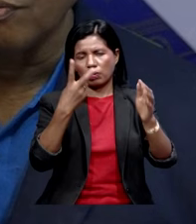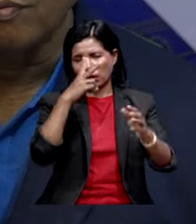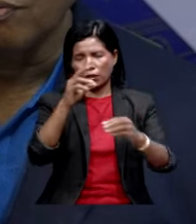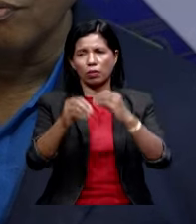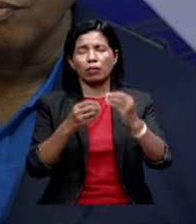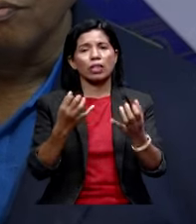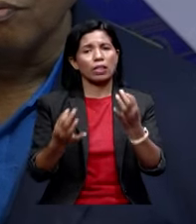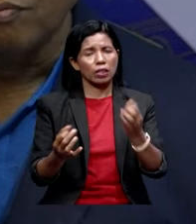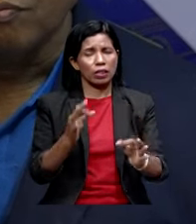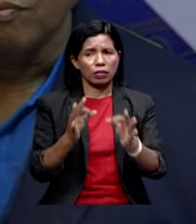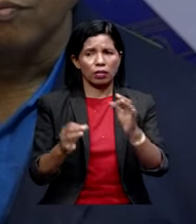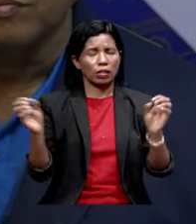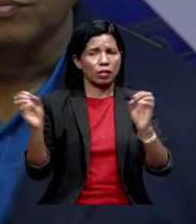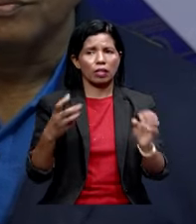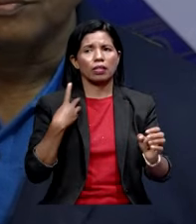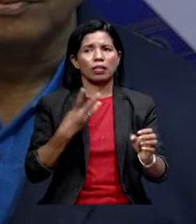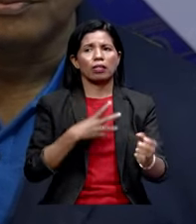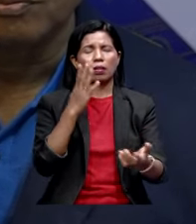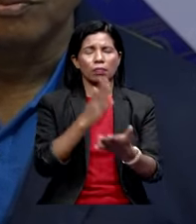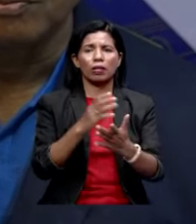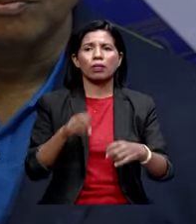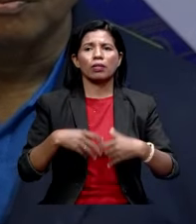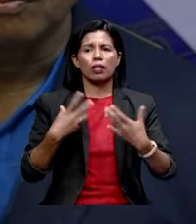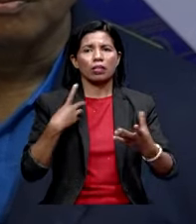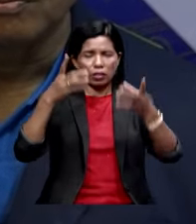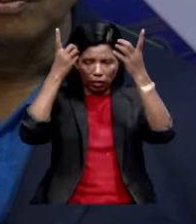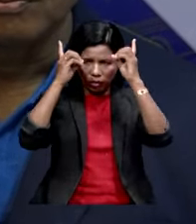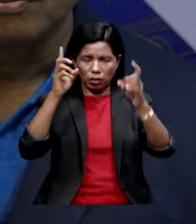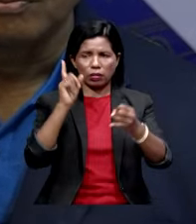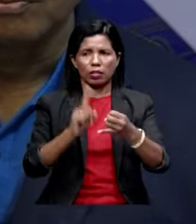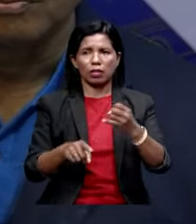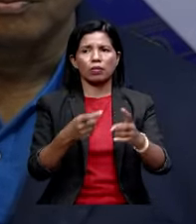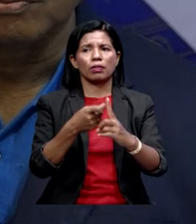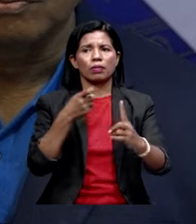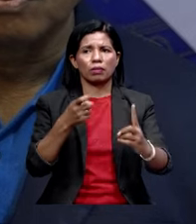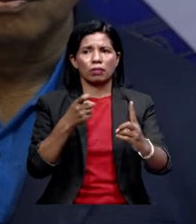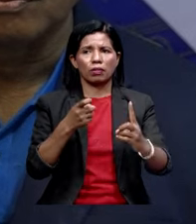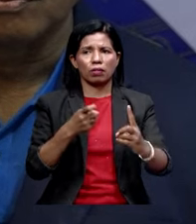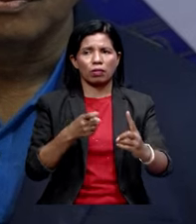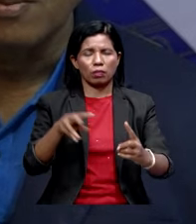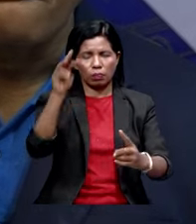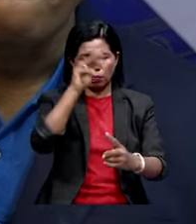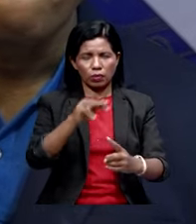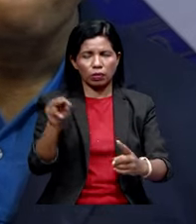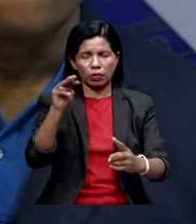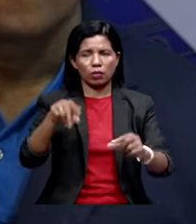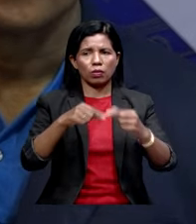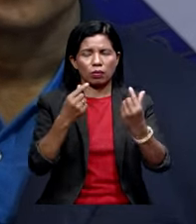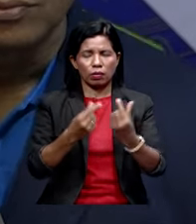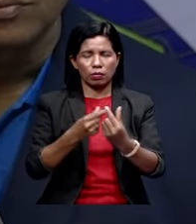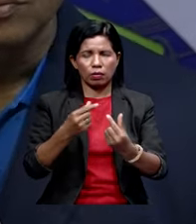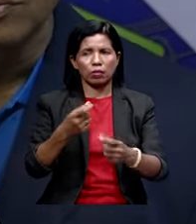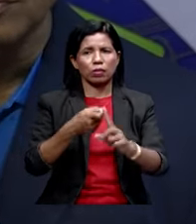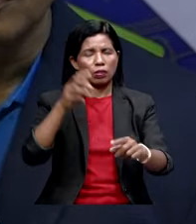hare que nia la possível ok tabela a para ka hanusa ne os decisão ikus hosi monitorização equipa engenheiro sira